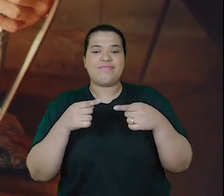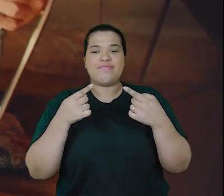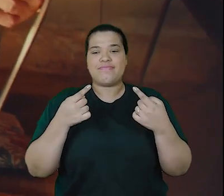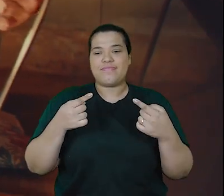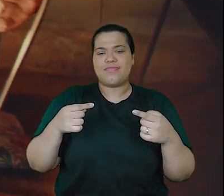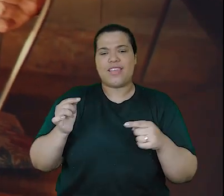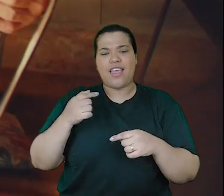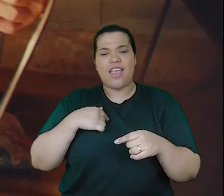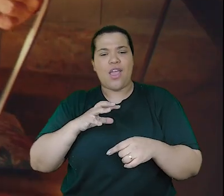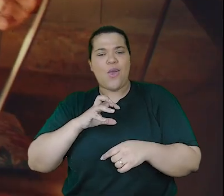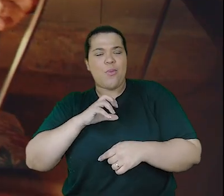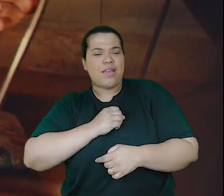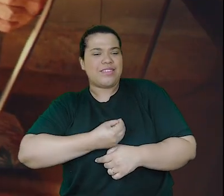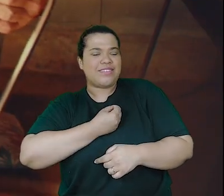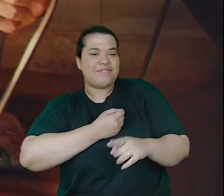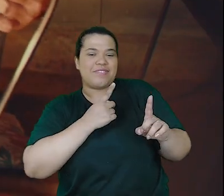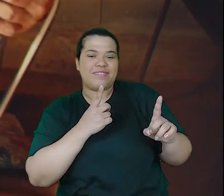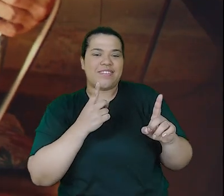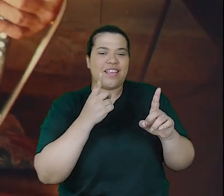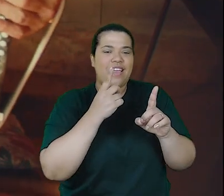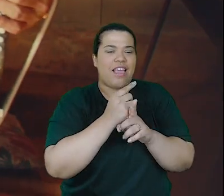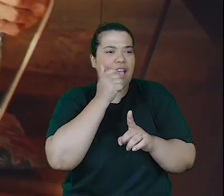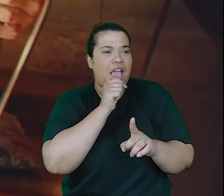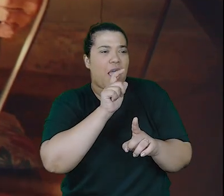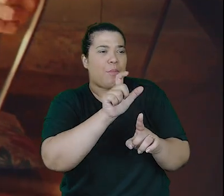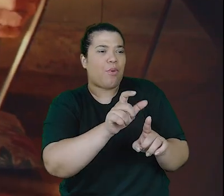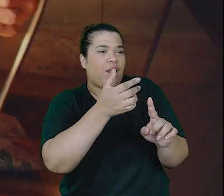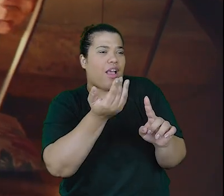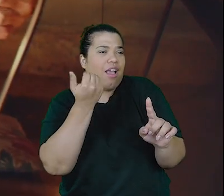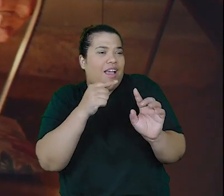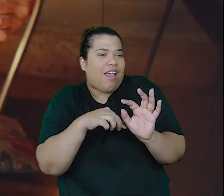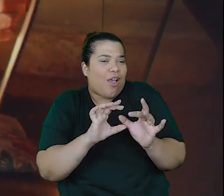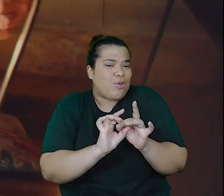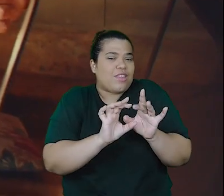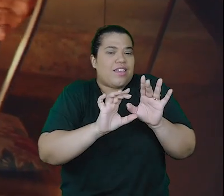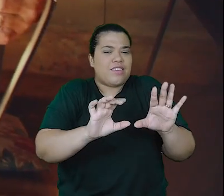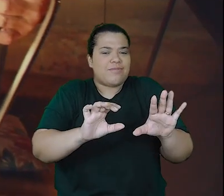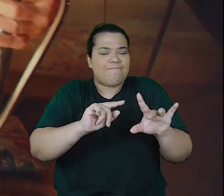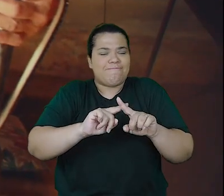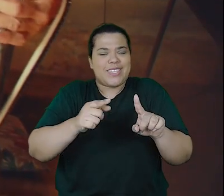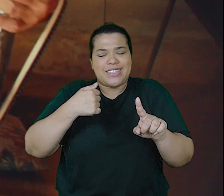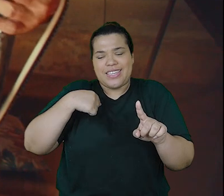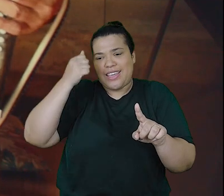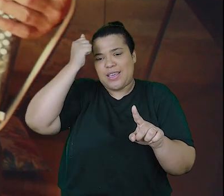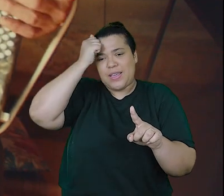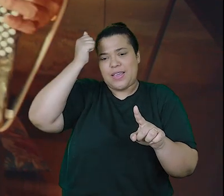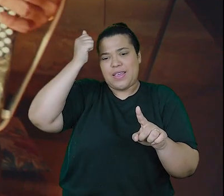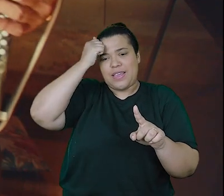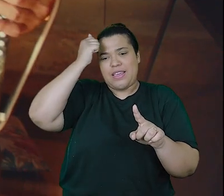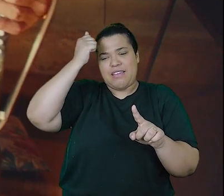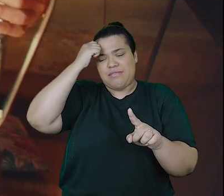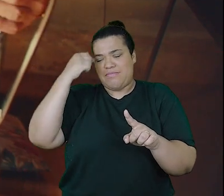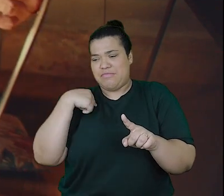encontrei aquela mulher que um dia eu deixei, muito arrependida, me embora